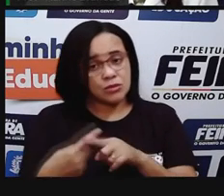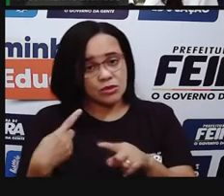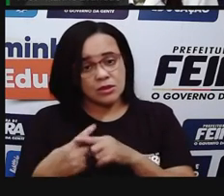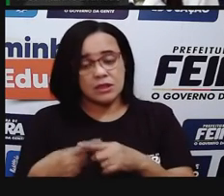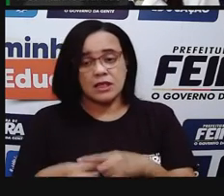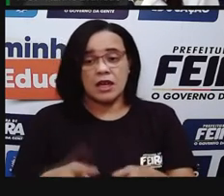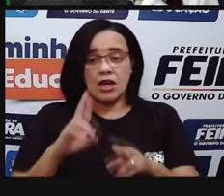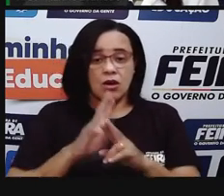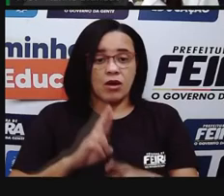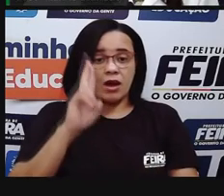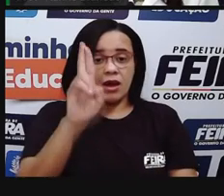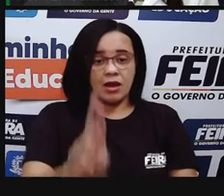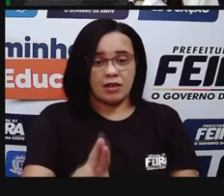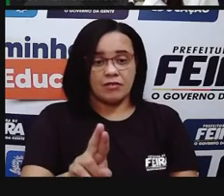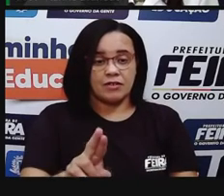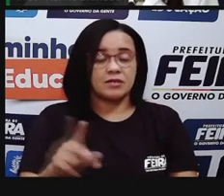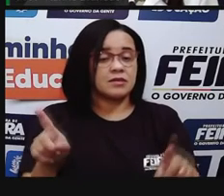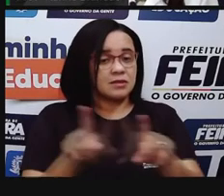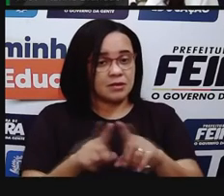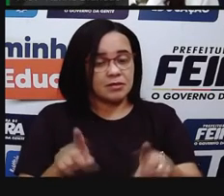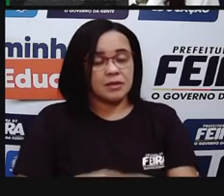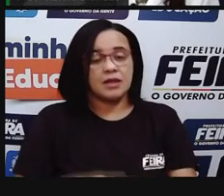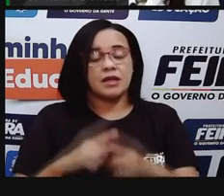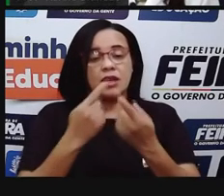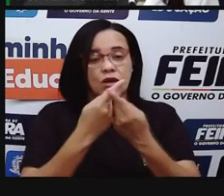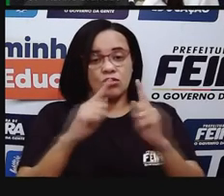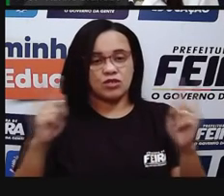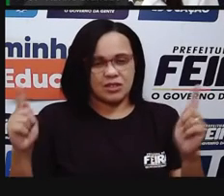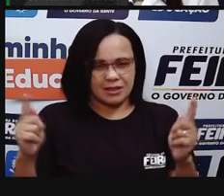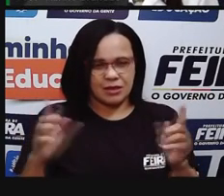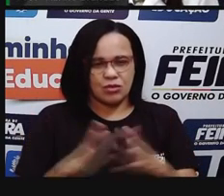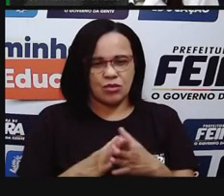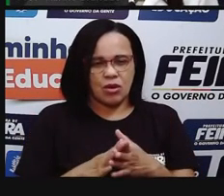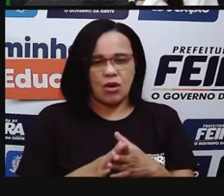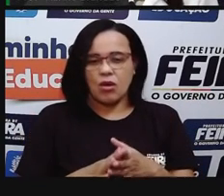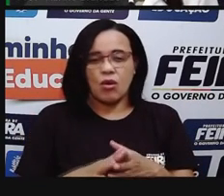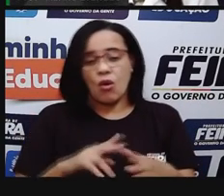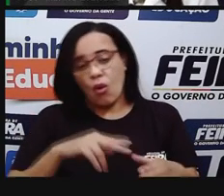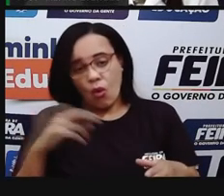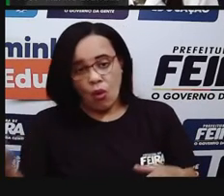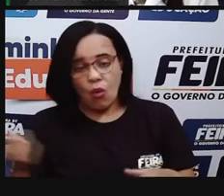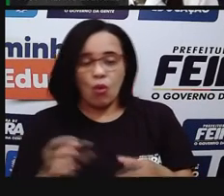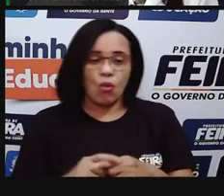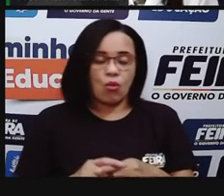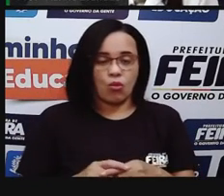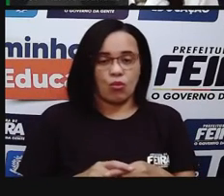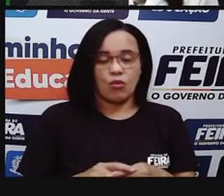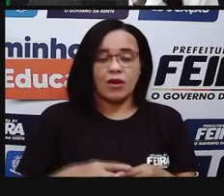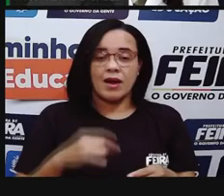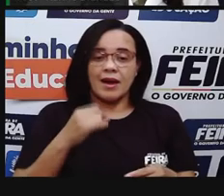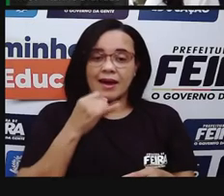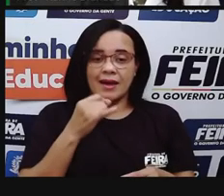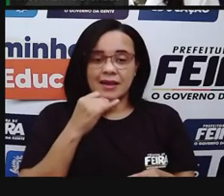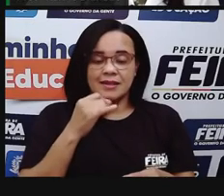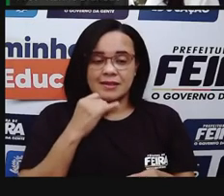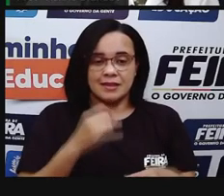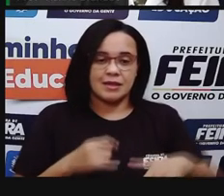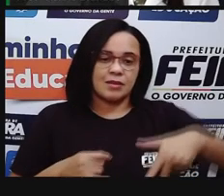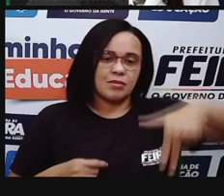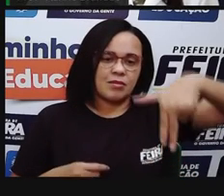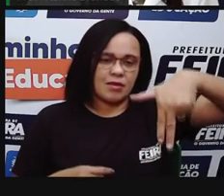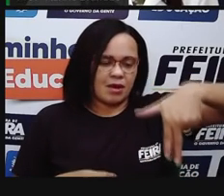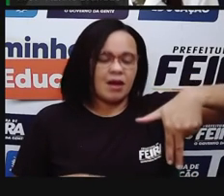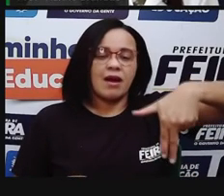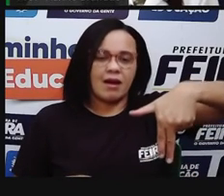do gênero. Se o nosso gênero é Homo, a nossa espécie, ela vai começar com o nome Homo. Homo o